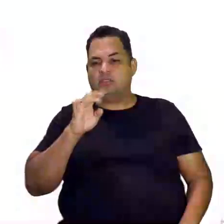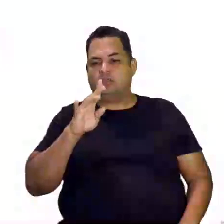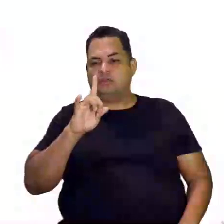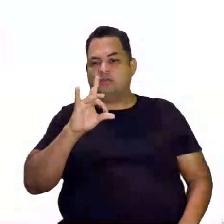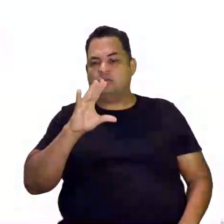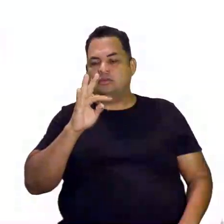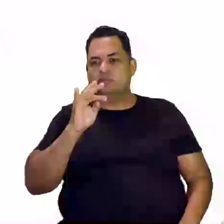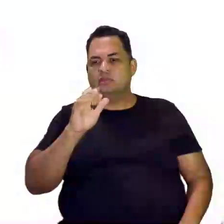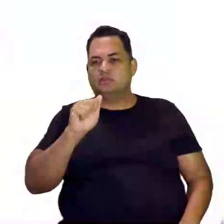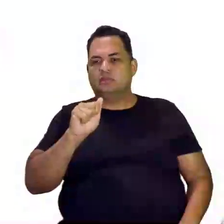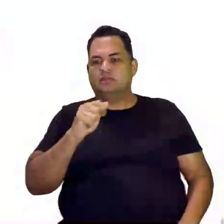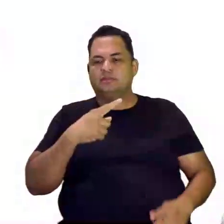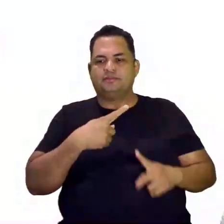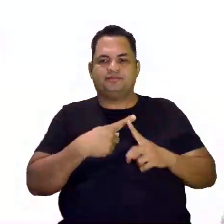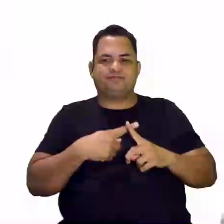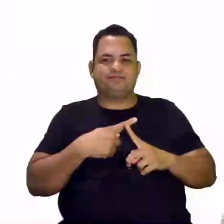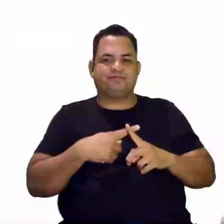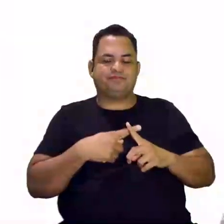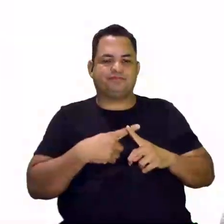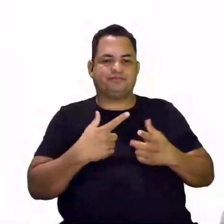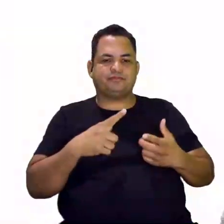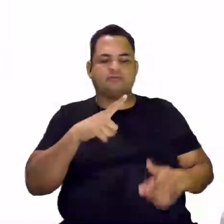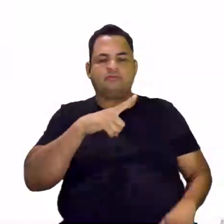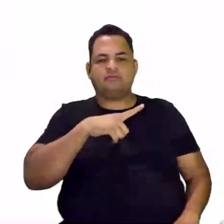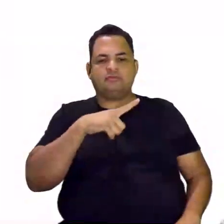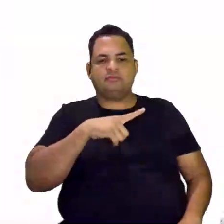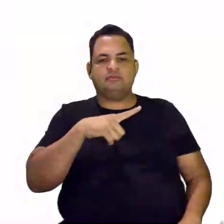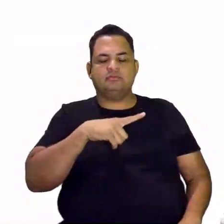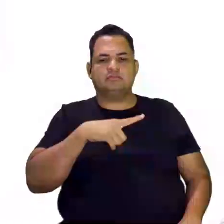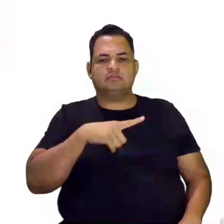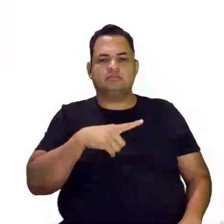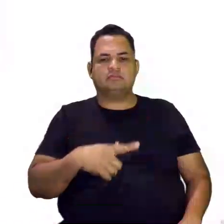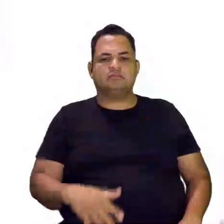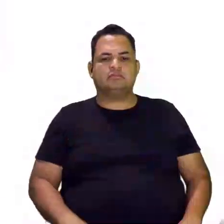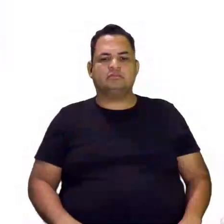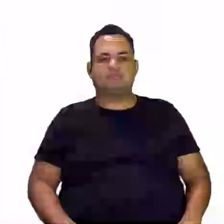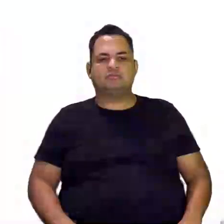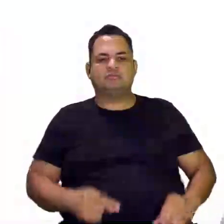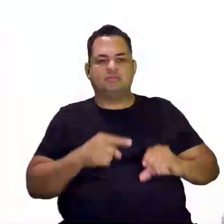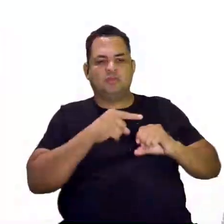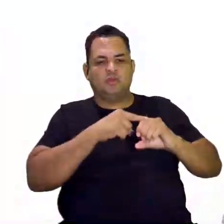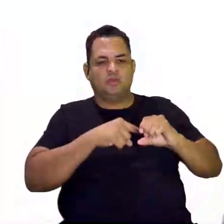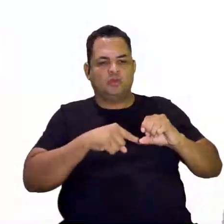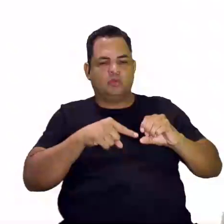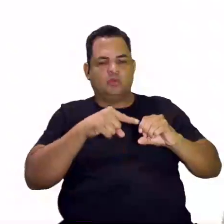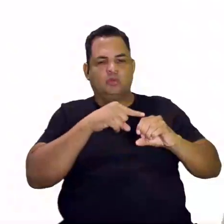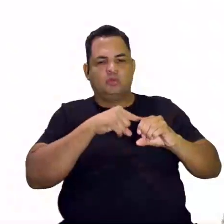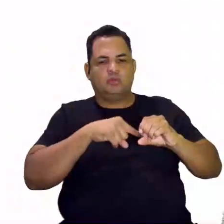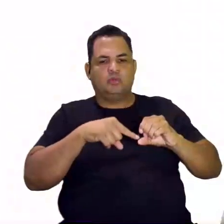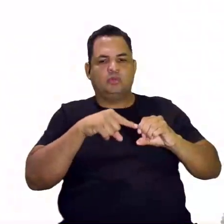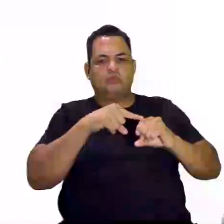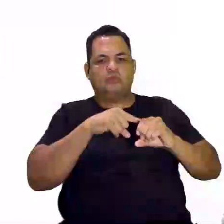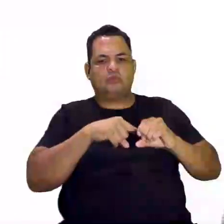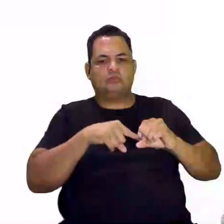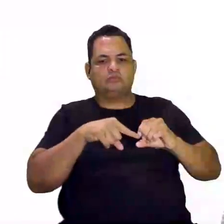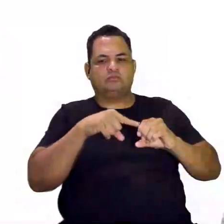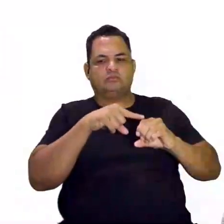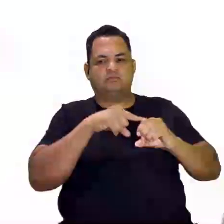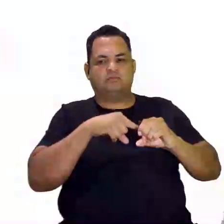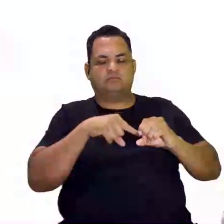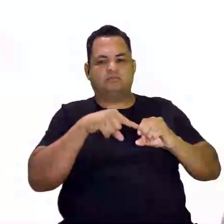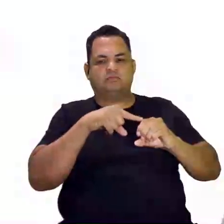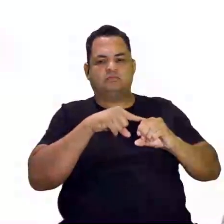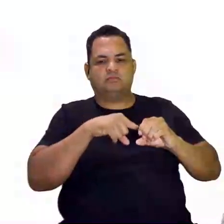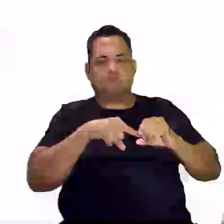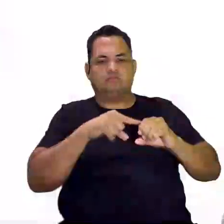Por quê, professora? Porque aqui, ó, você tem o núcleo, tá? E o